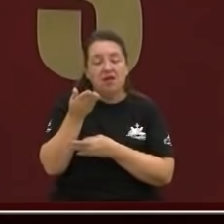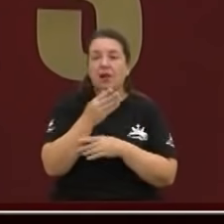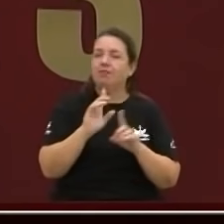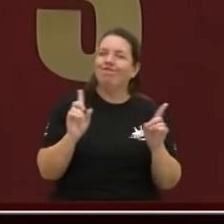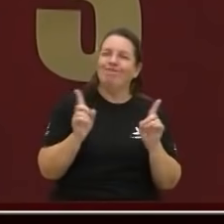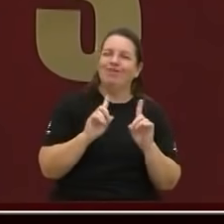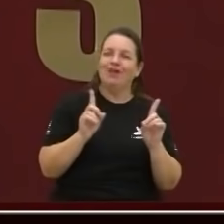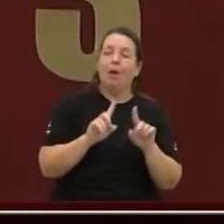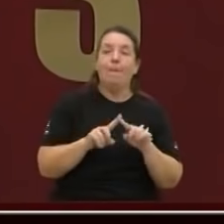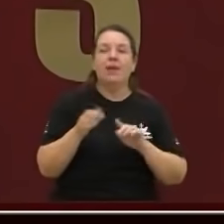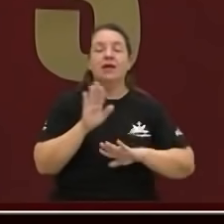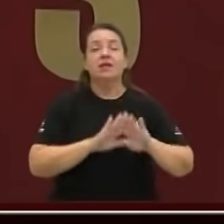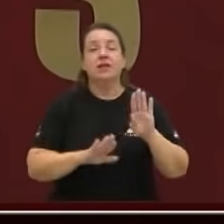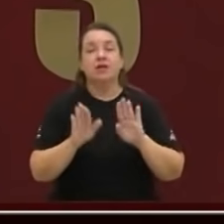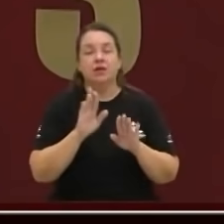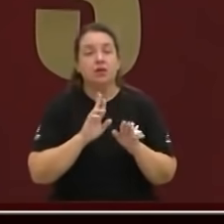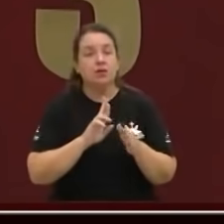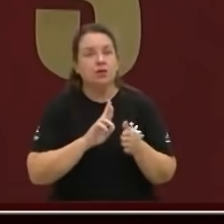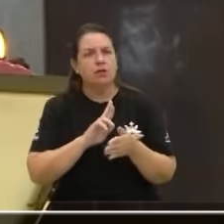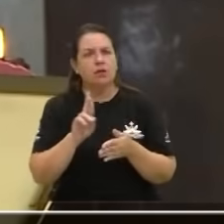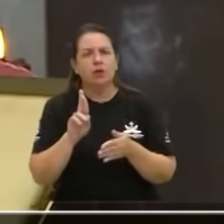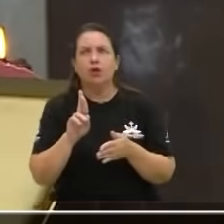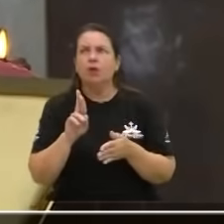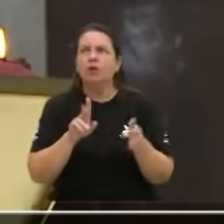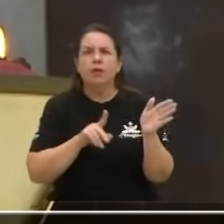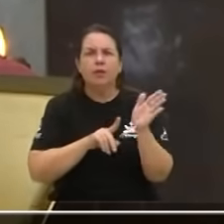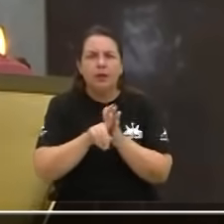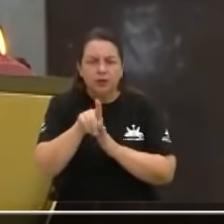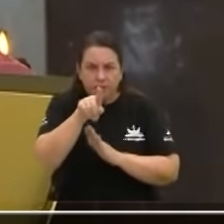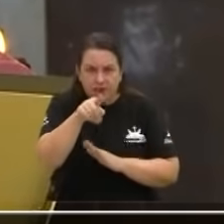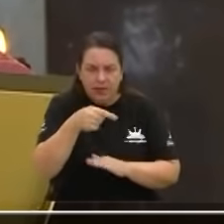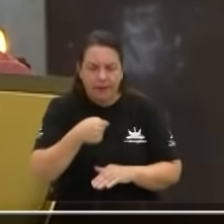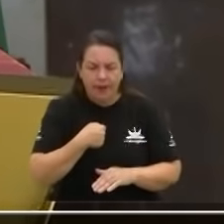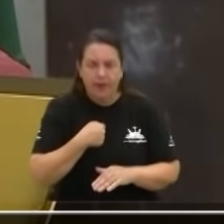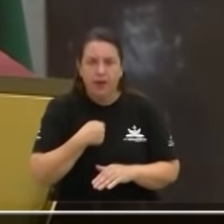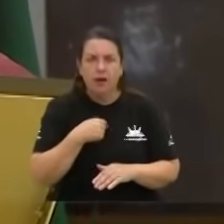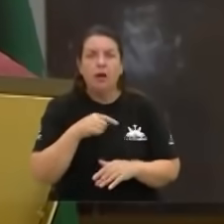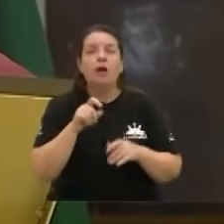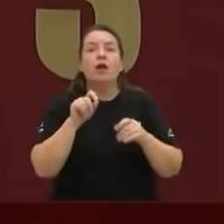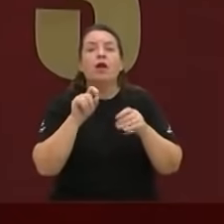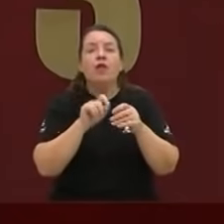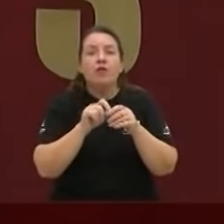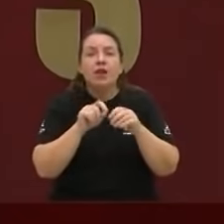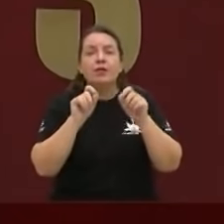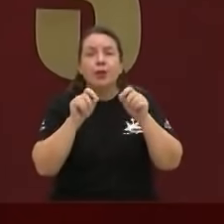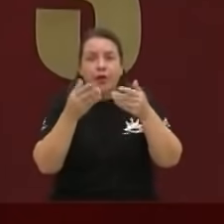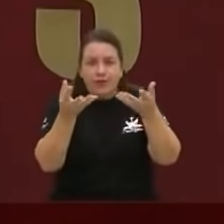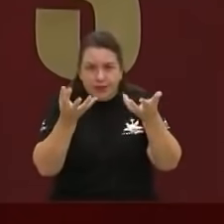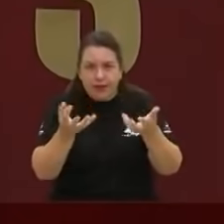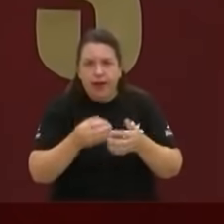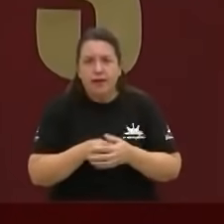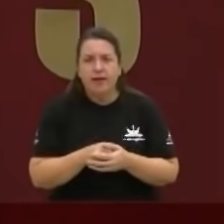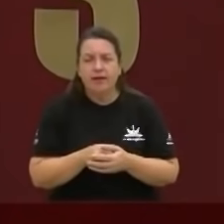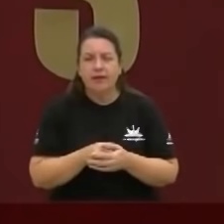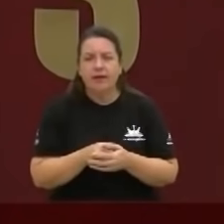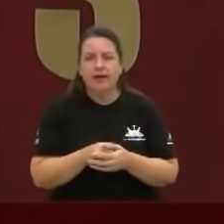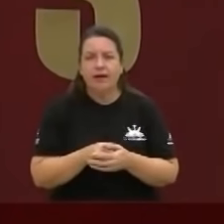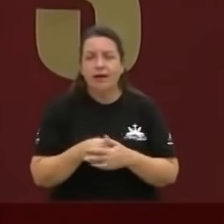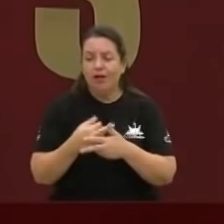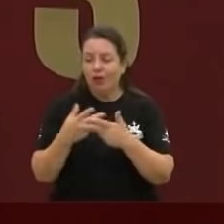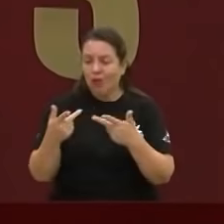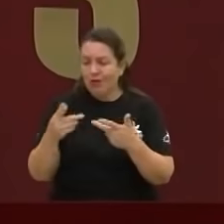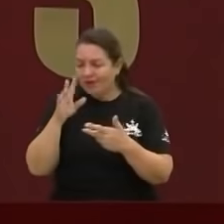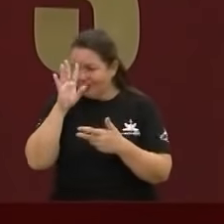Às vezes o Senhor está perguntando, o que queres que eu te faça? E nós vamos pedir coisas que não vão resolver o nosso